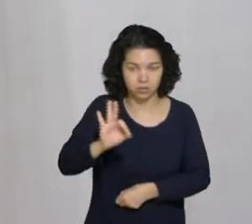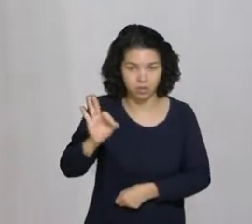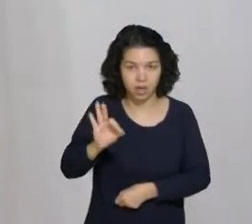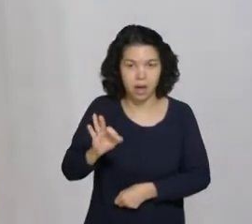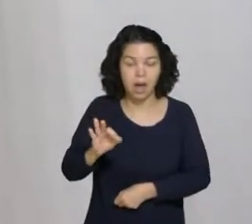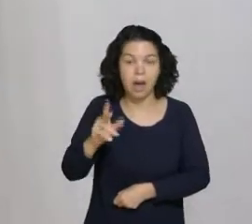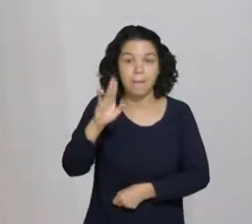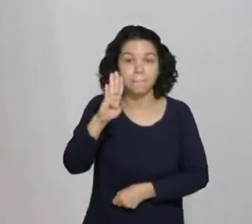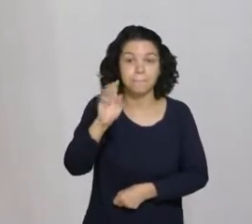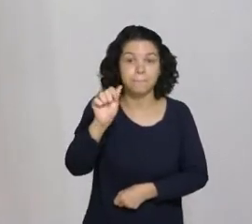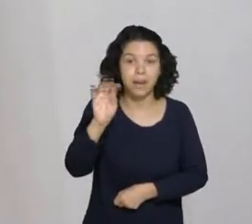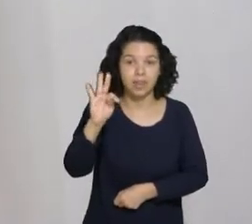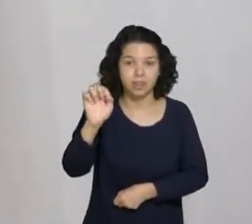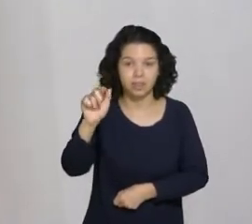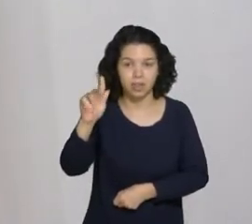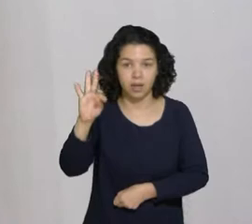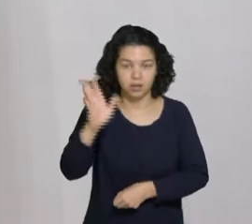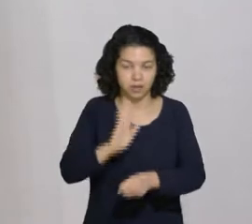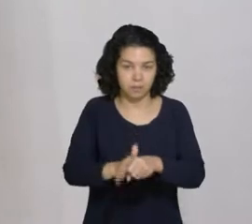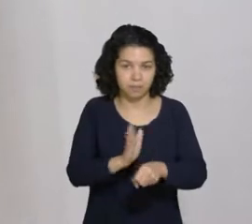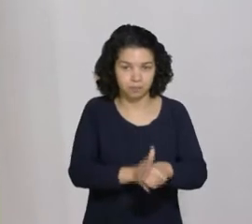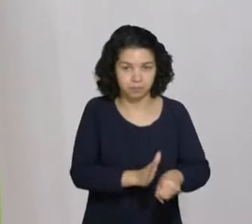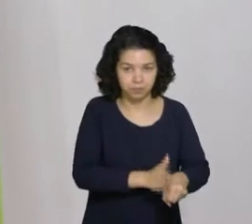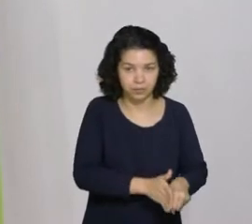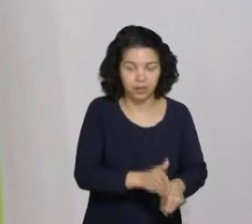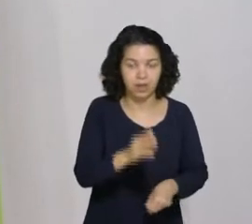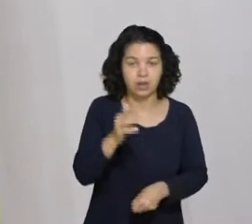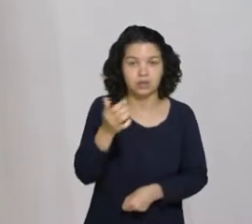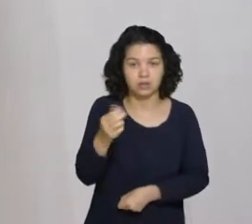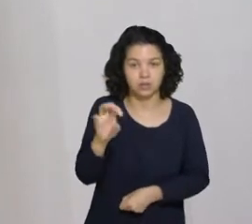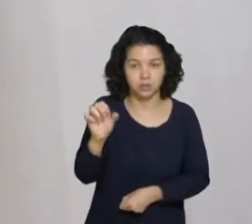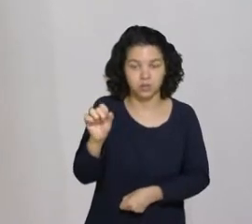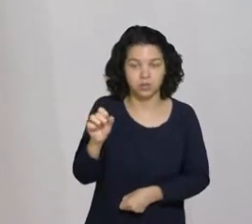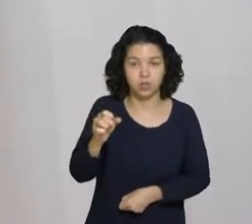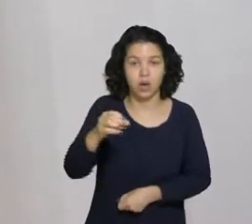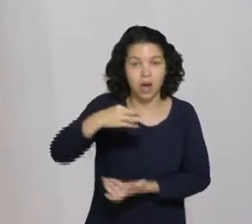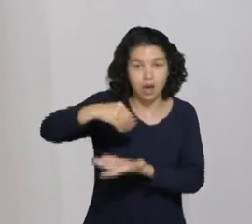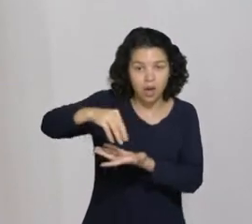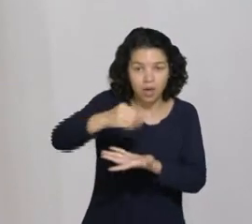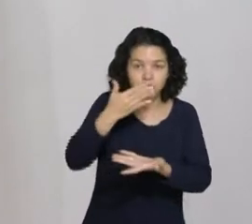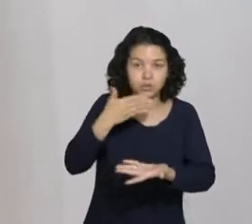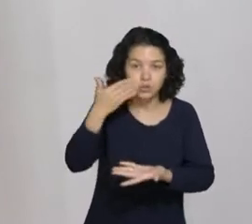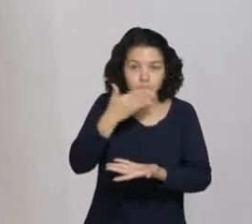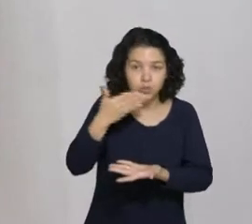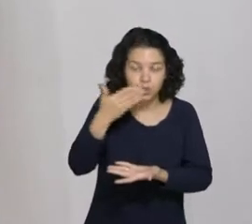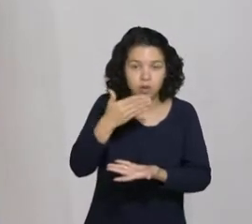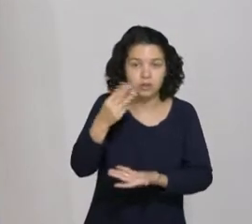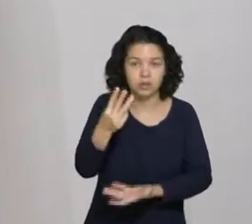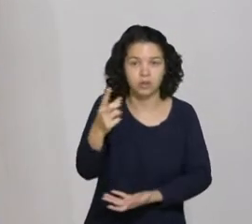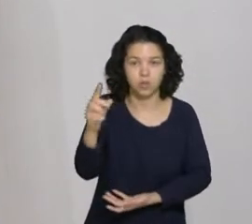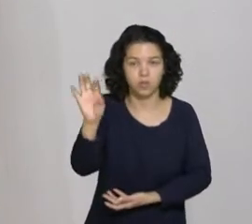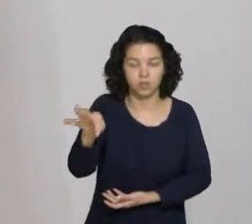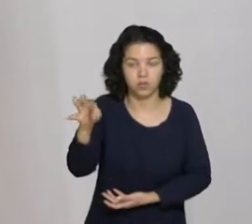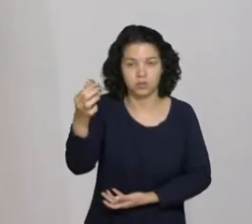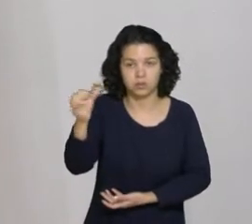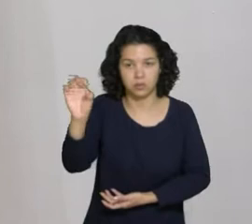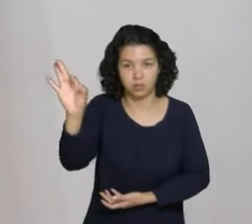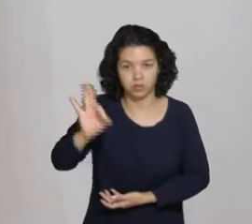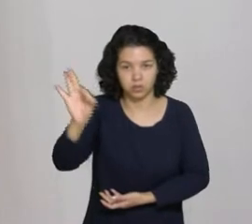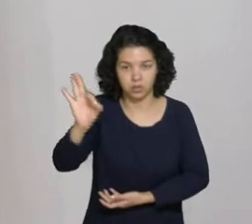54,3 por cento o açúcar Aumentou 31,40 e Seis por cento o óleo de